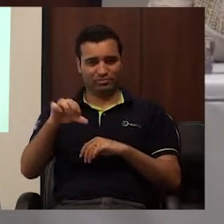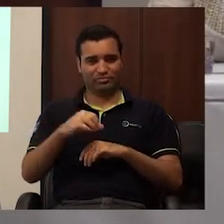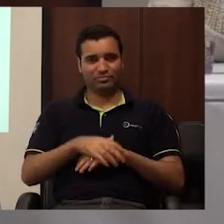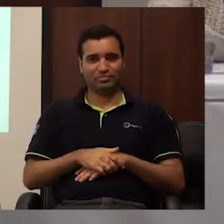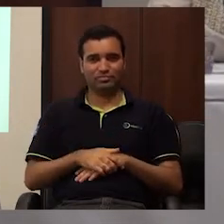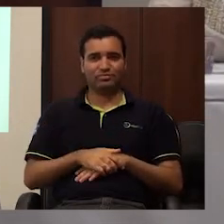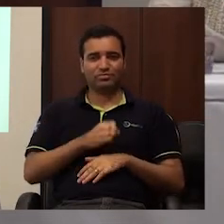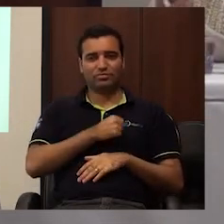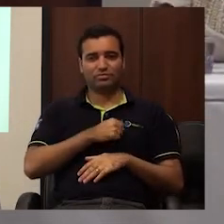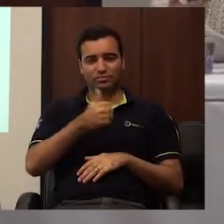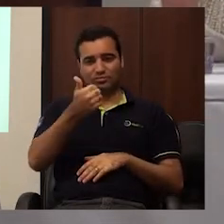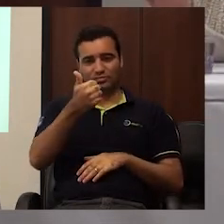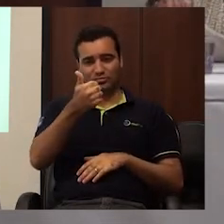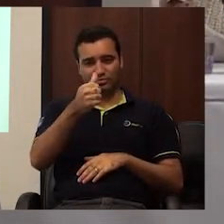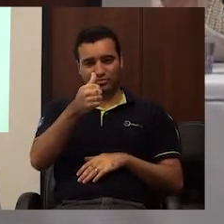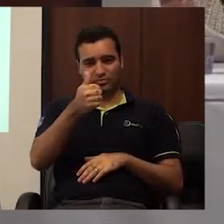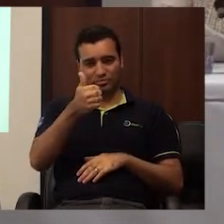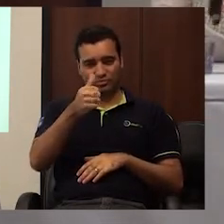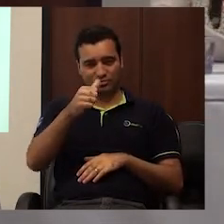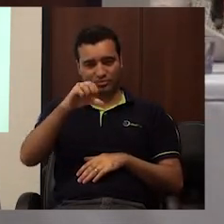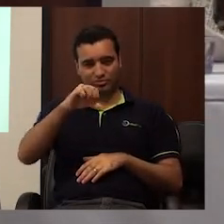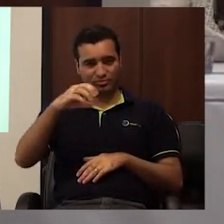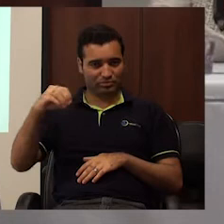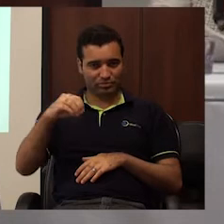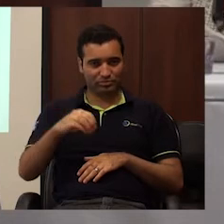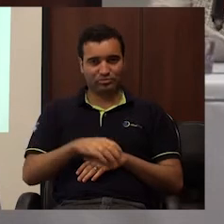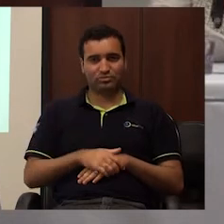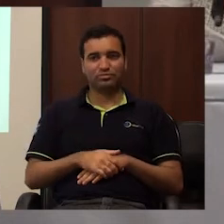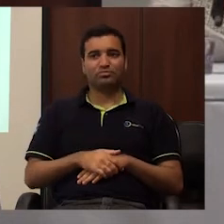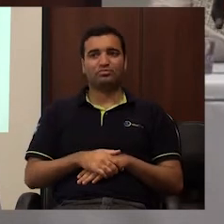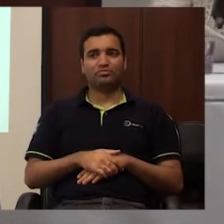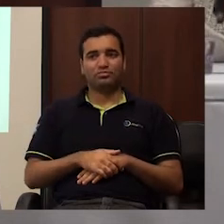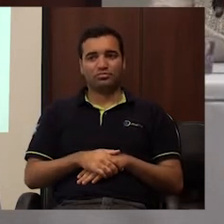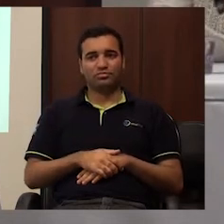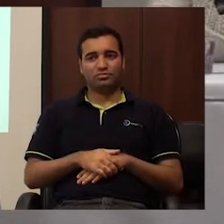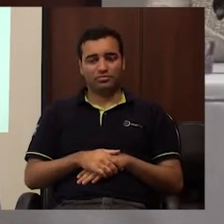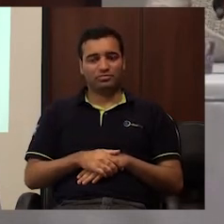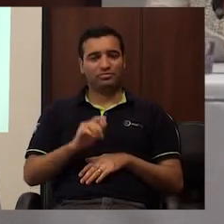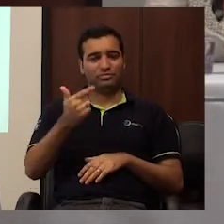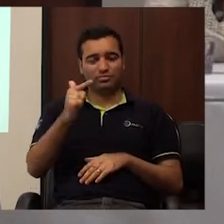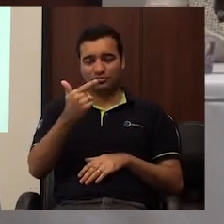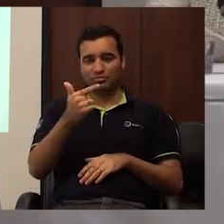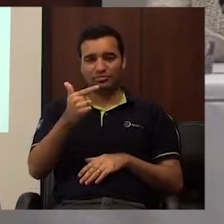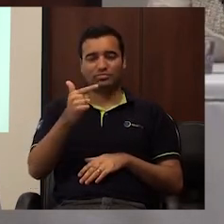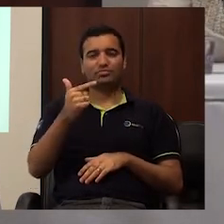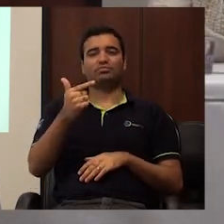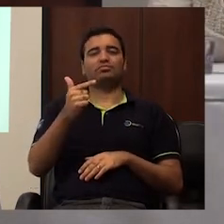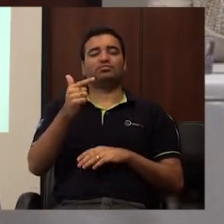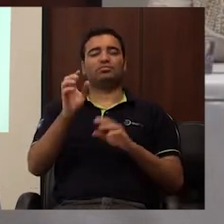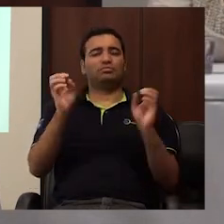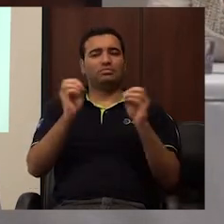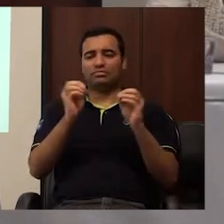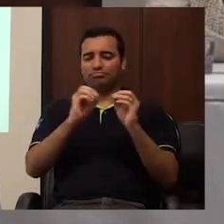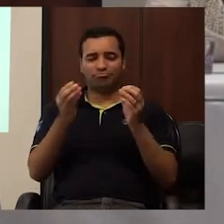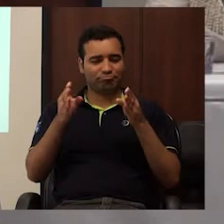ela não mantinha e não tinha, né, em nenhum momento, nenhuma disciplina voltada à educação